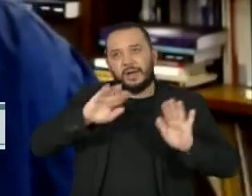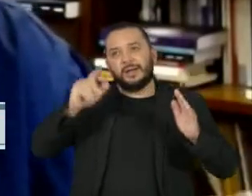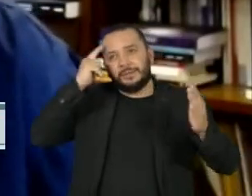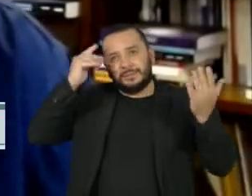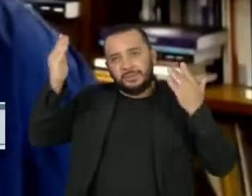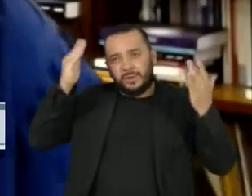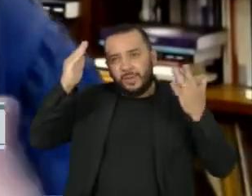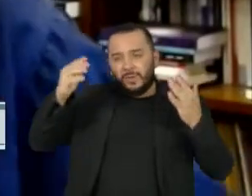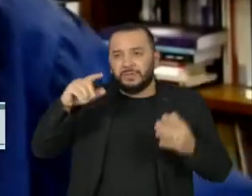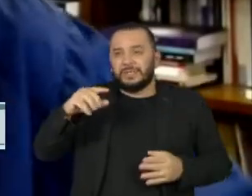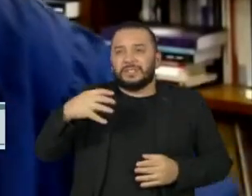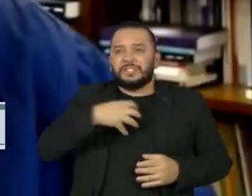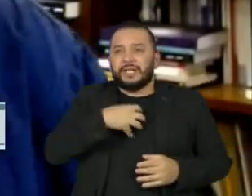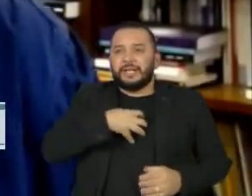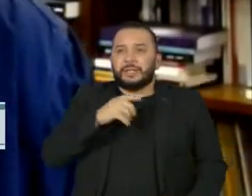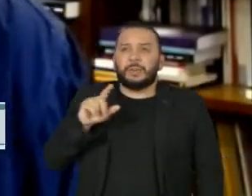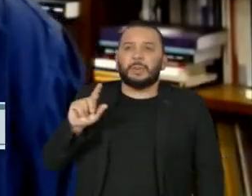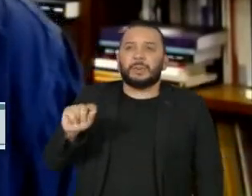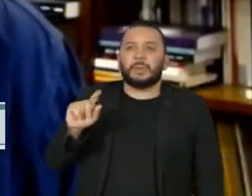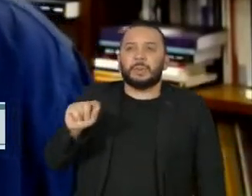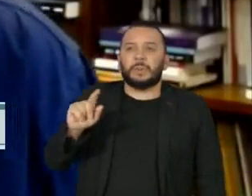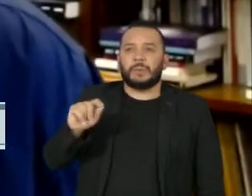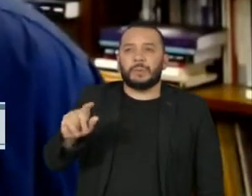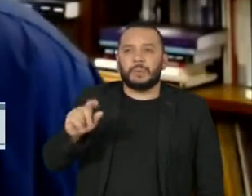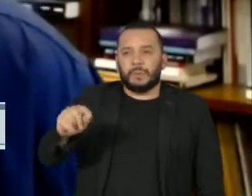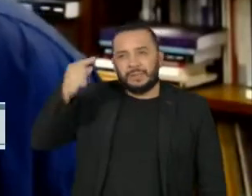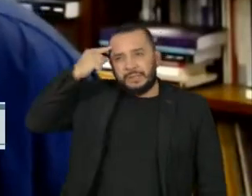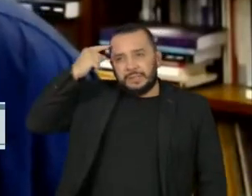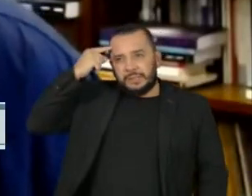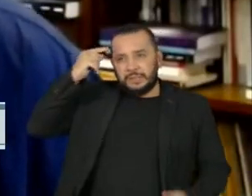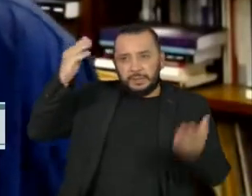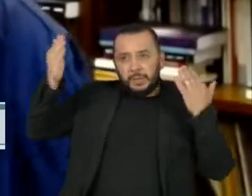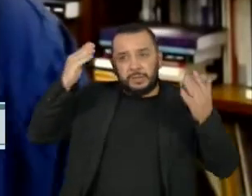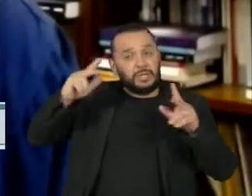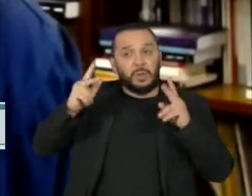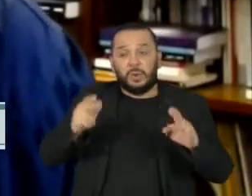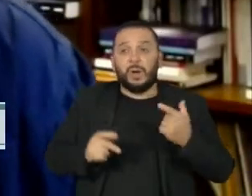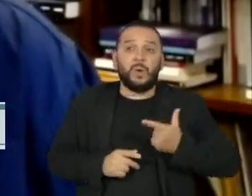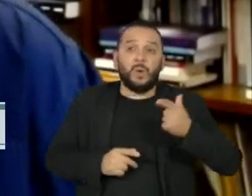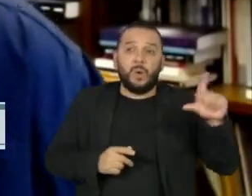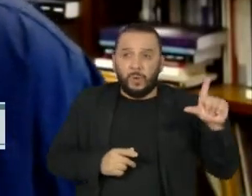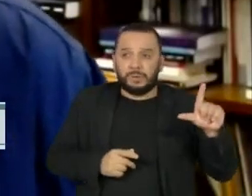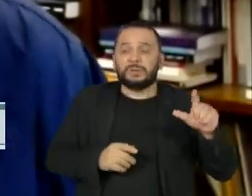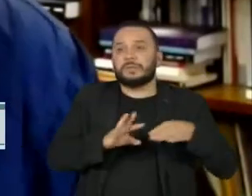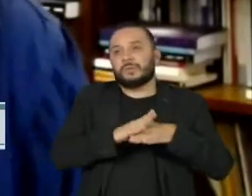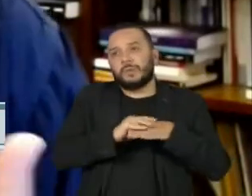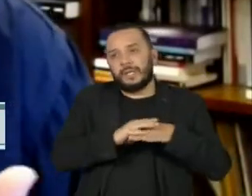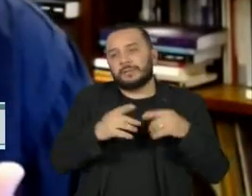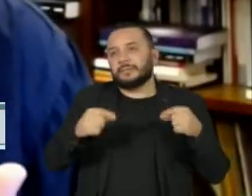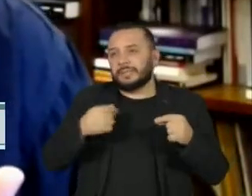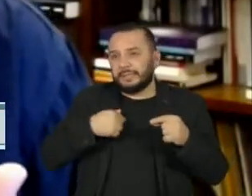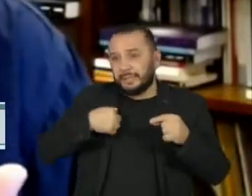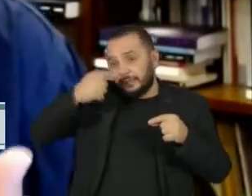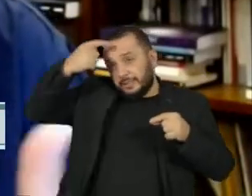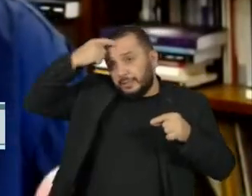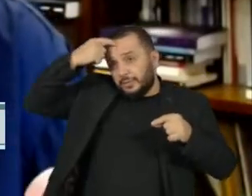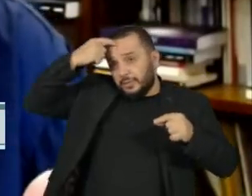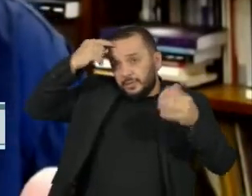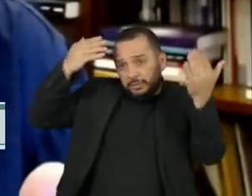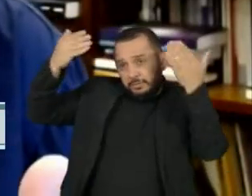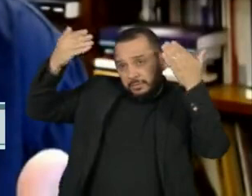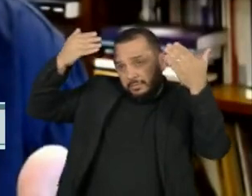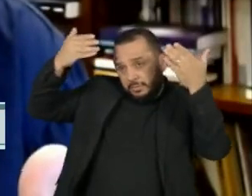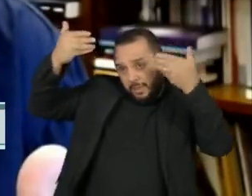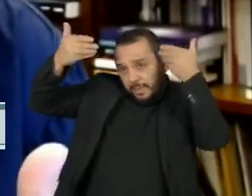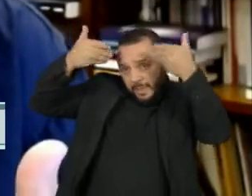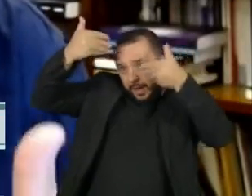são sintomas como os de outras doenças. Eles podem e devem ser tratados e a gente, principalmente, deve